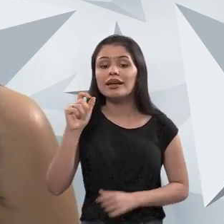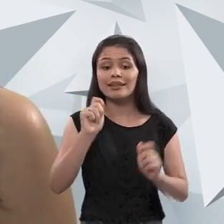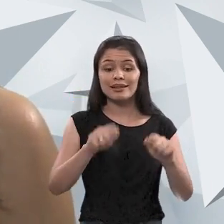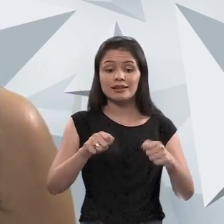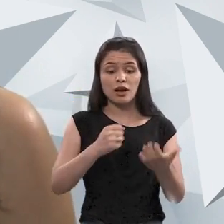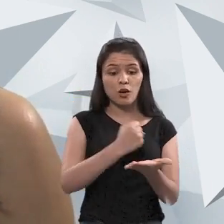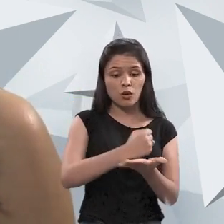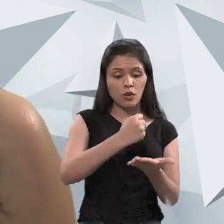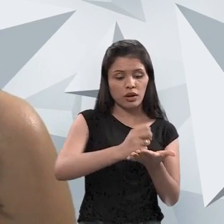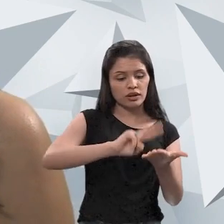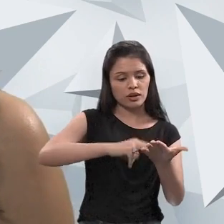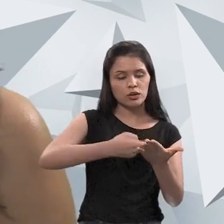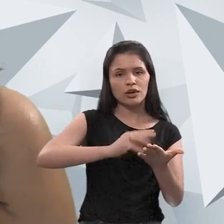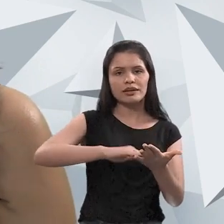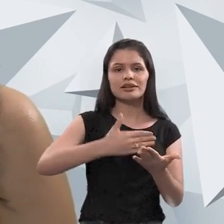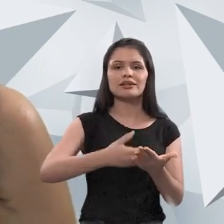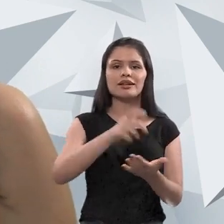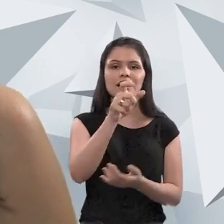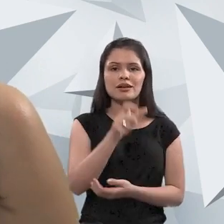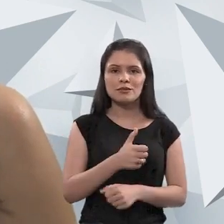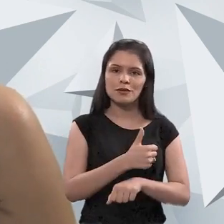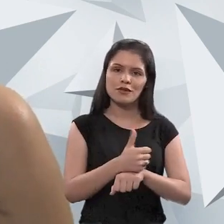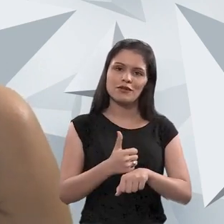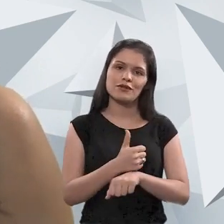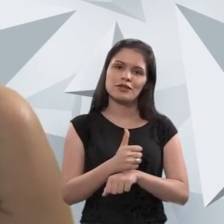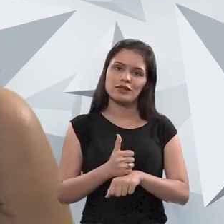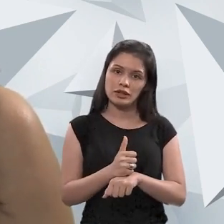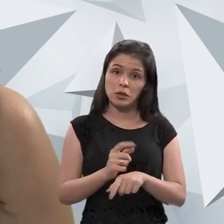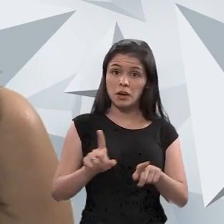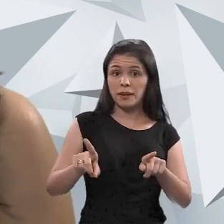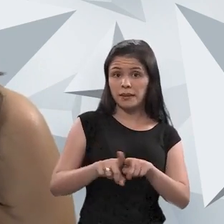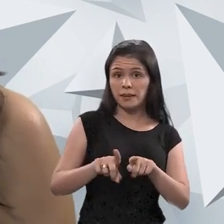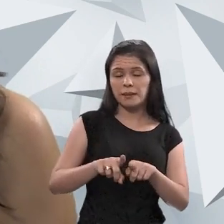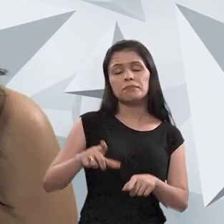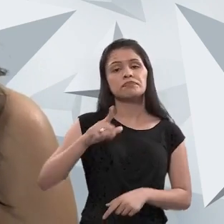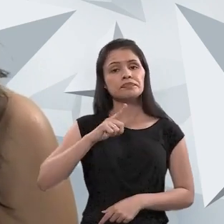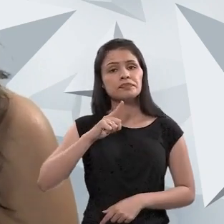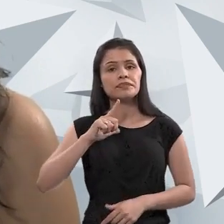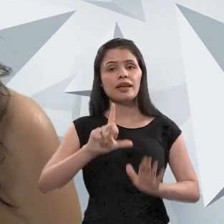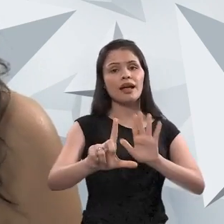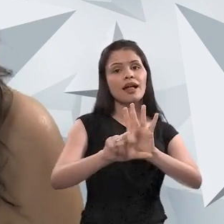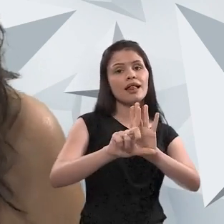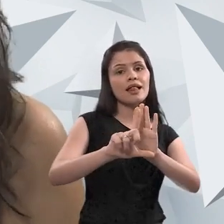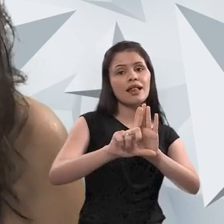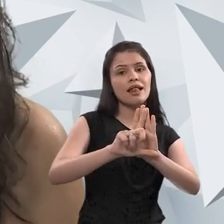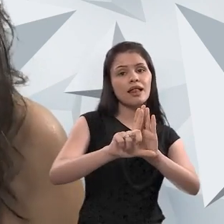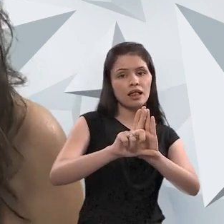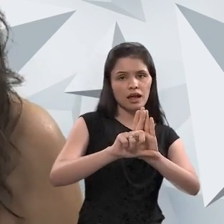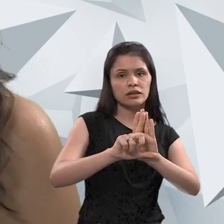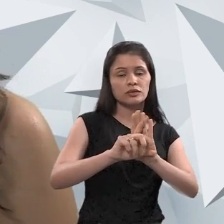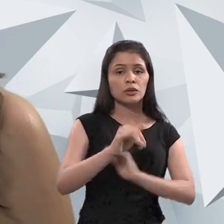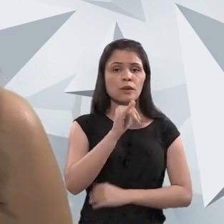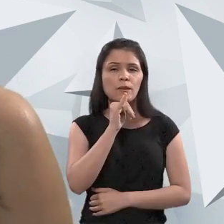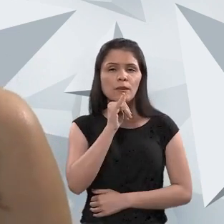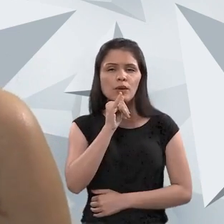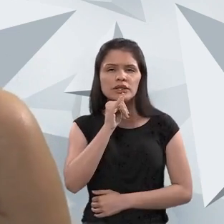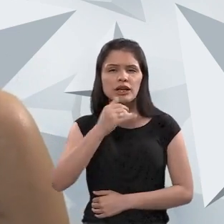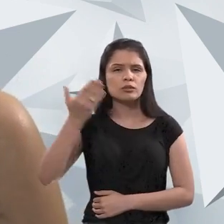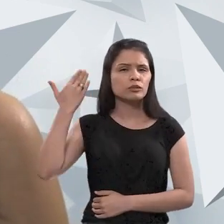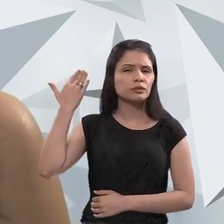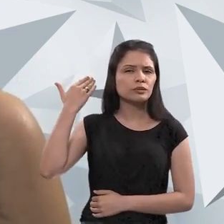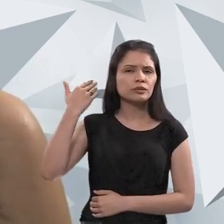surgir a necessidade do intérprete. Em paralelo, a gente tem também uma mobilização legal, né, as leis que